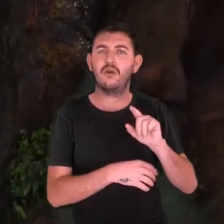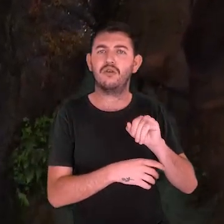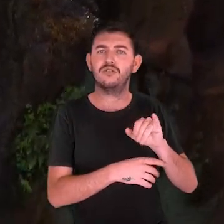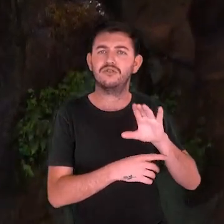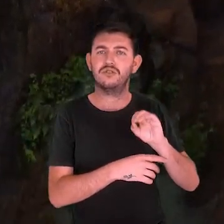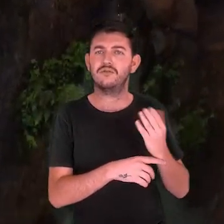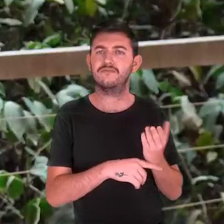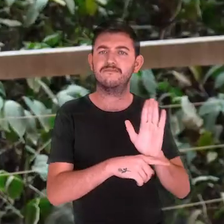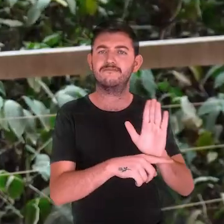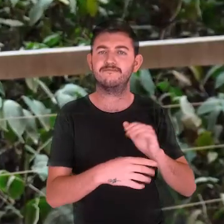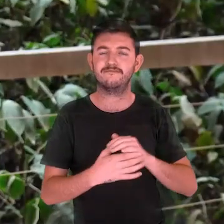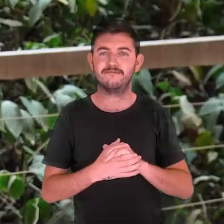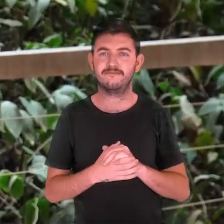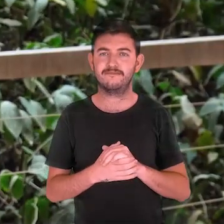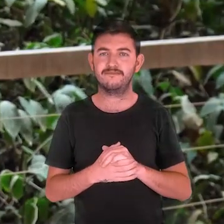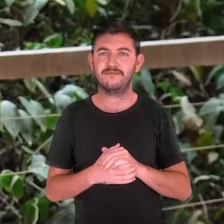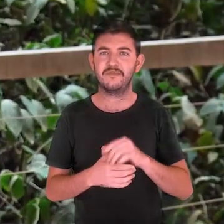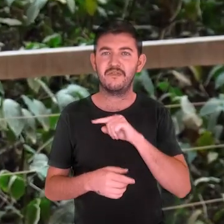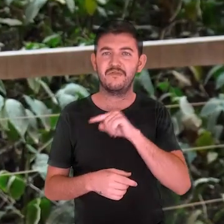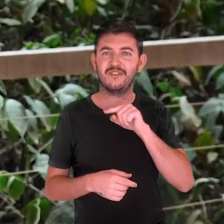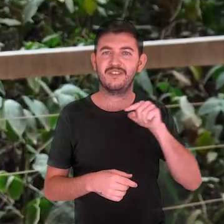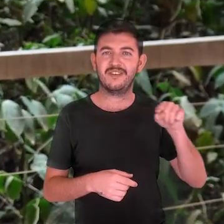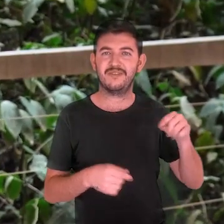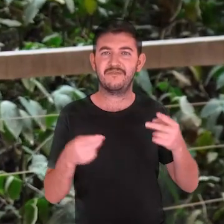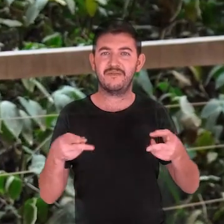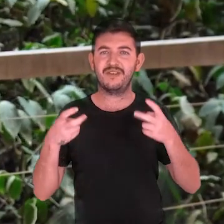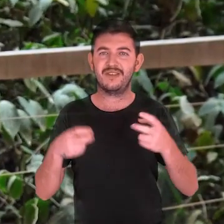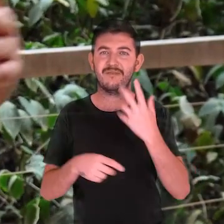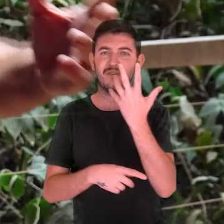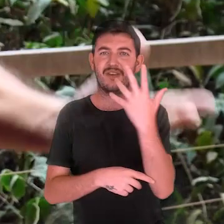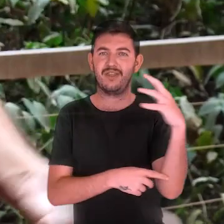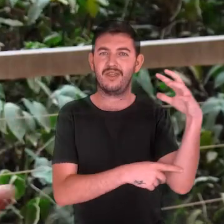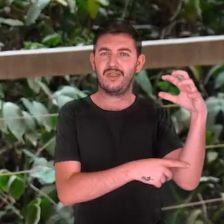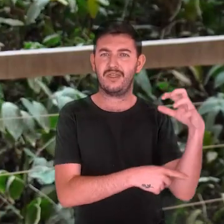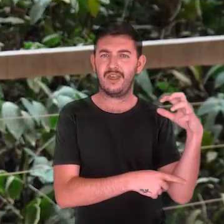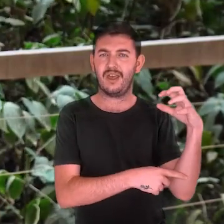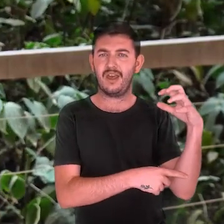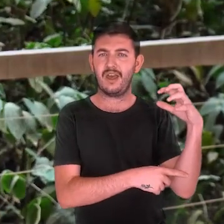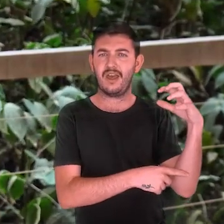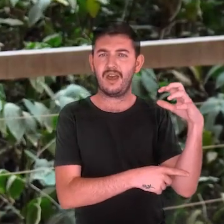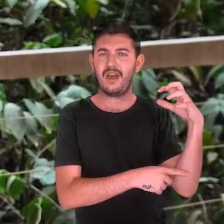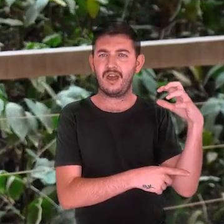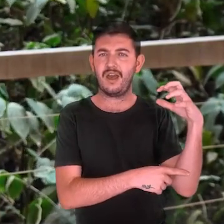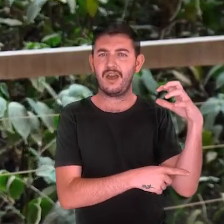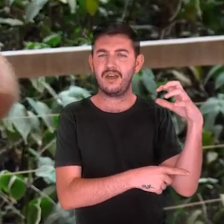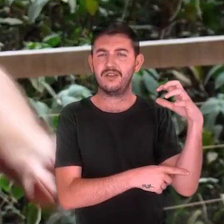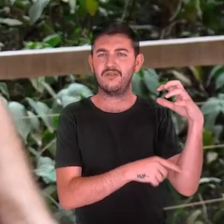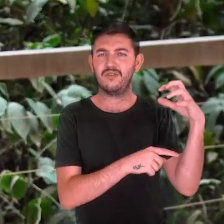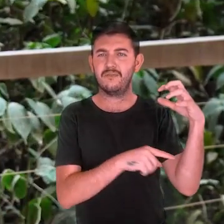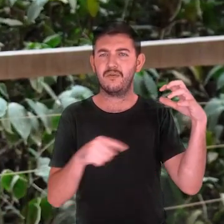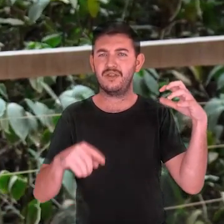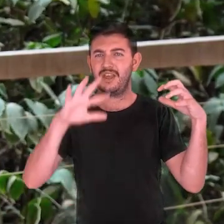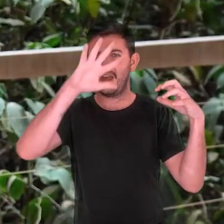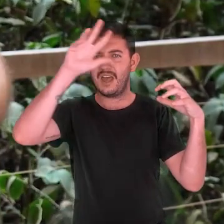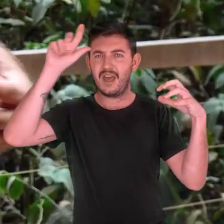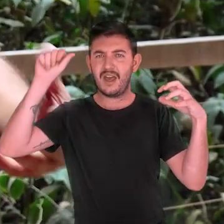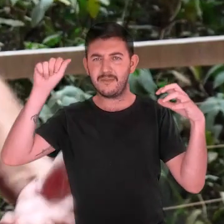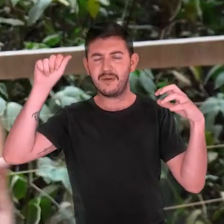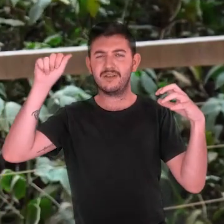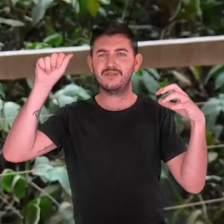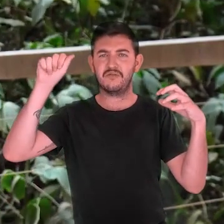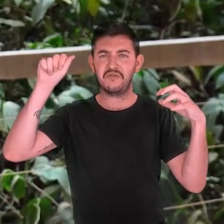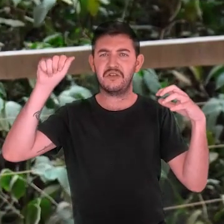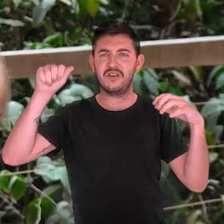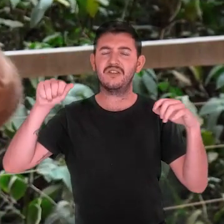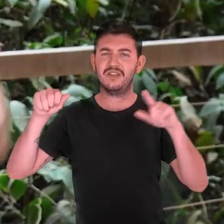turismo ecológico. Paisagens únicas. Você vai ver aí uma mudança na vegetação, você vai ver um cerrado, depois você vai